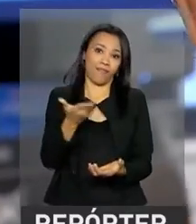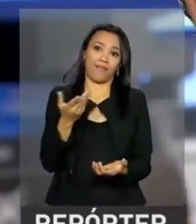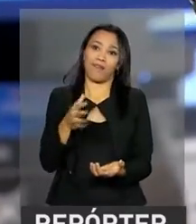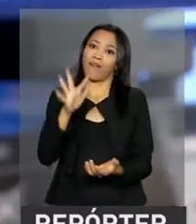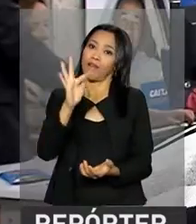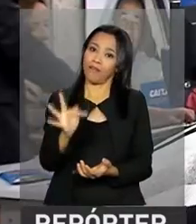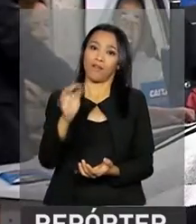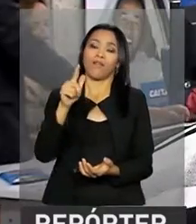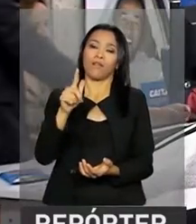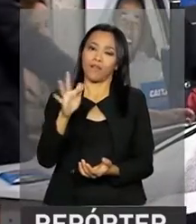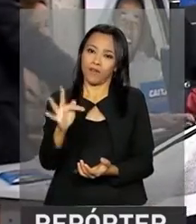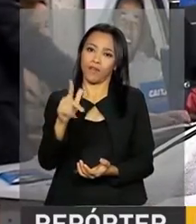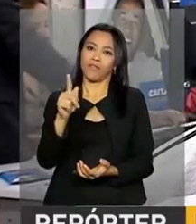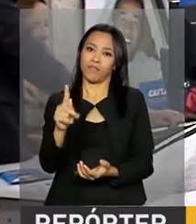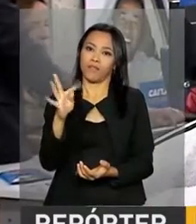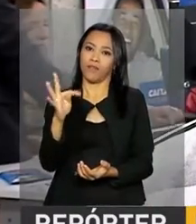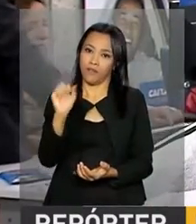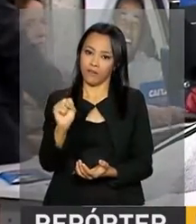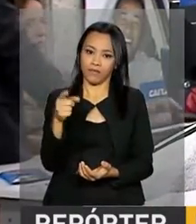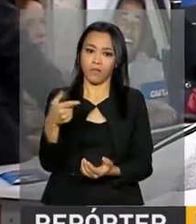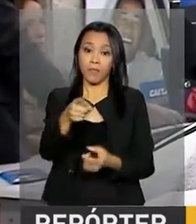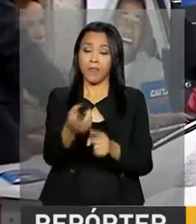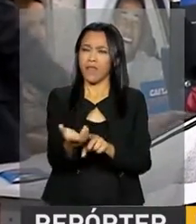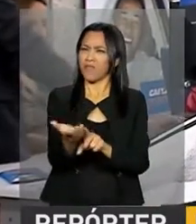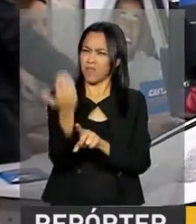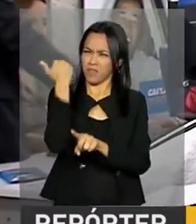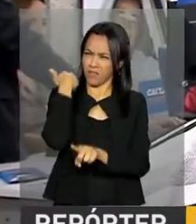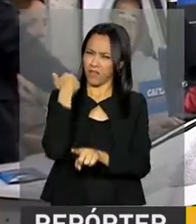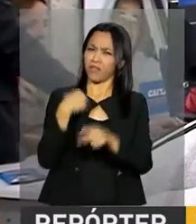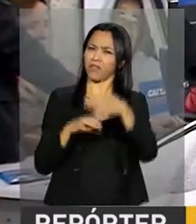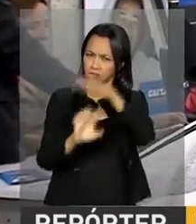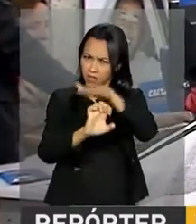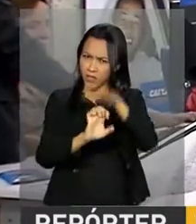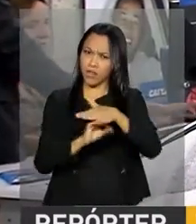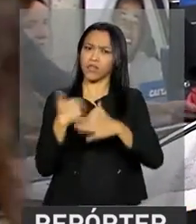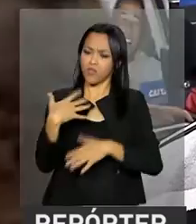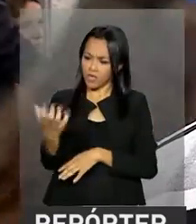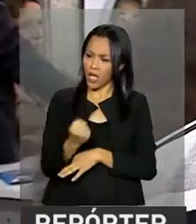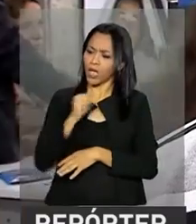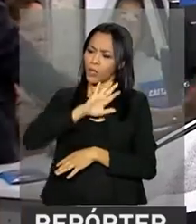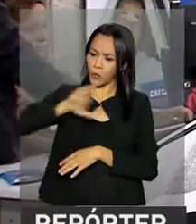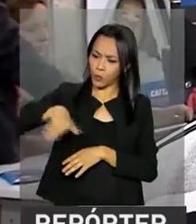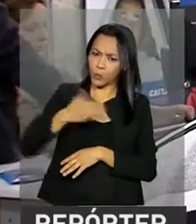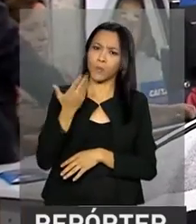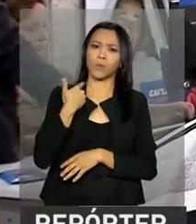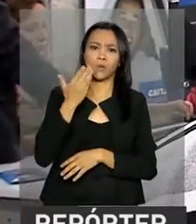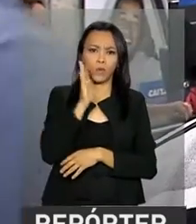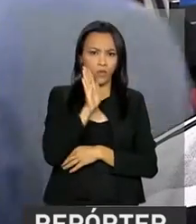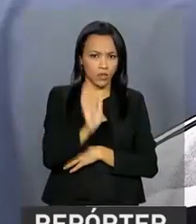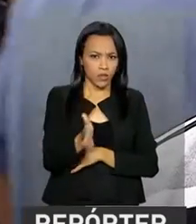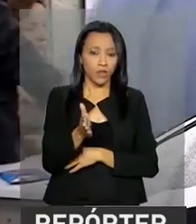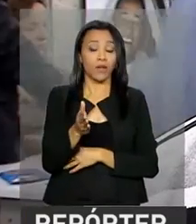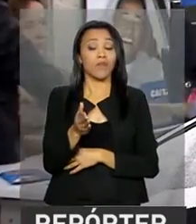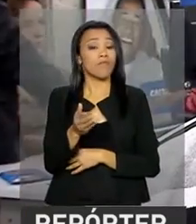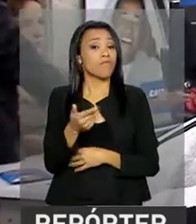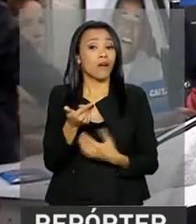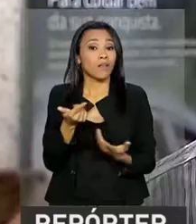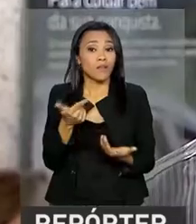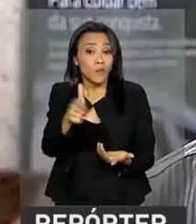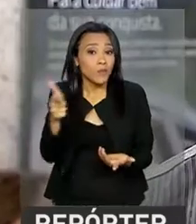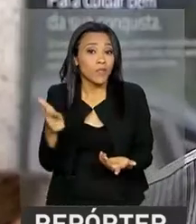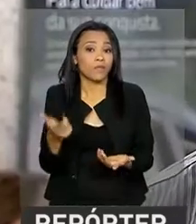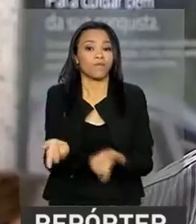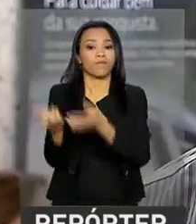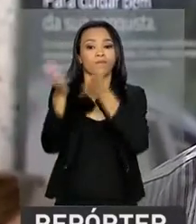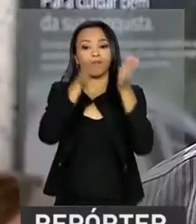de Serviço. Na época que eu trabalhei nas empresas, aí recebi, saquei todos, né, sacada, e não tinha agora momento nenhum.